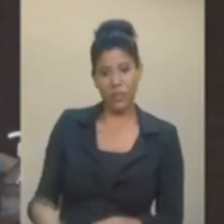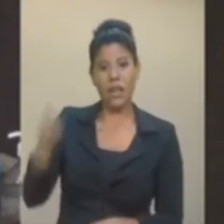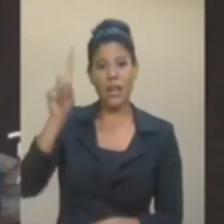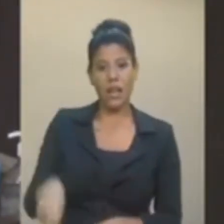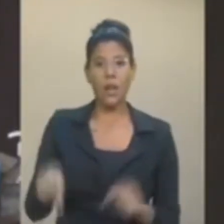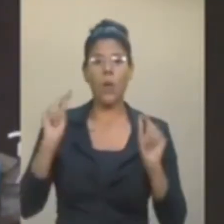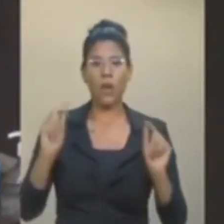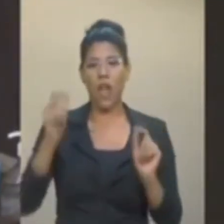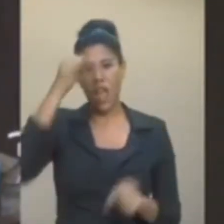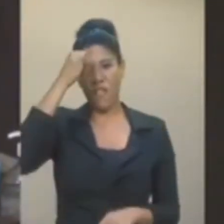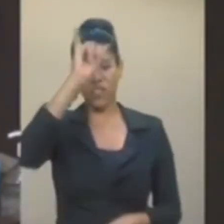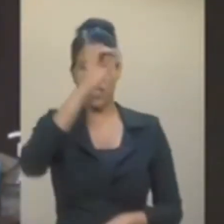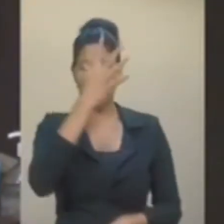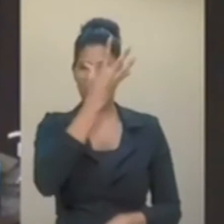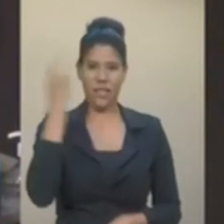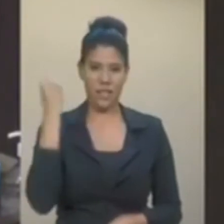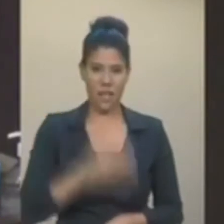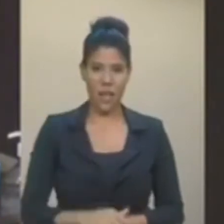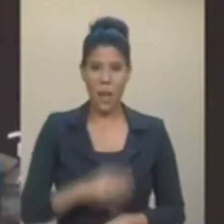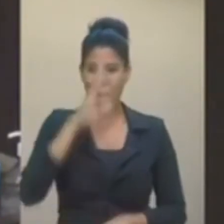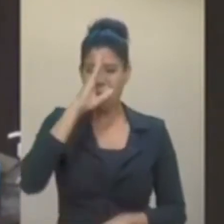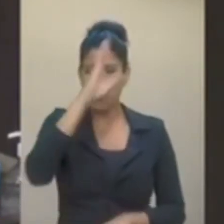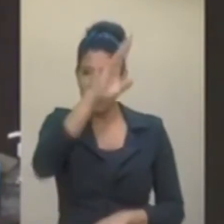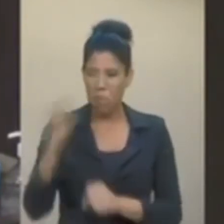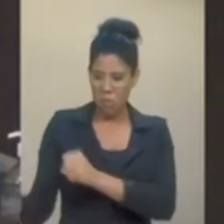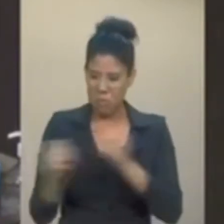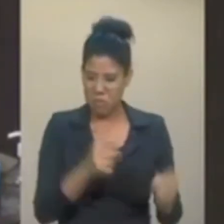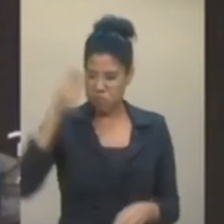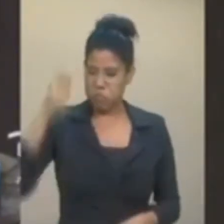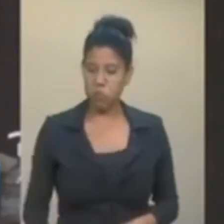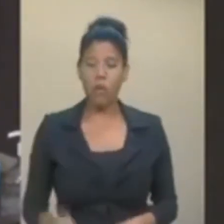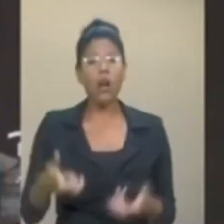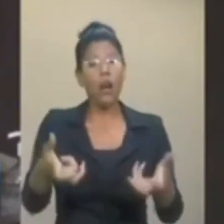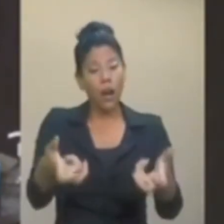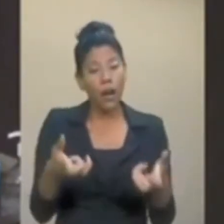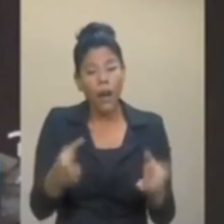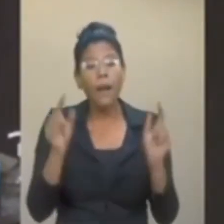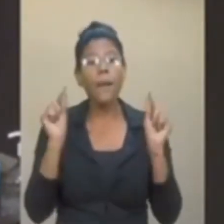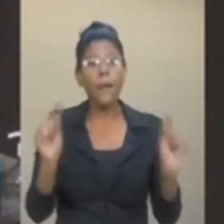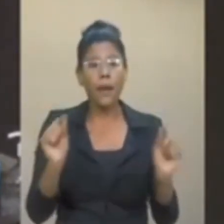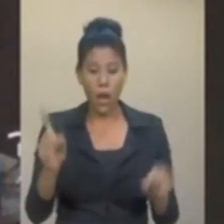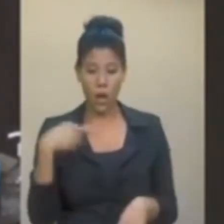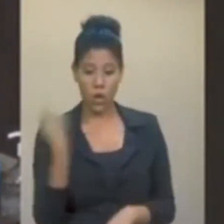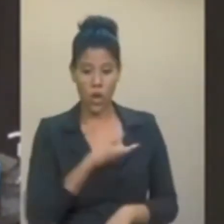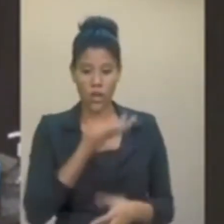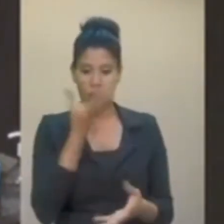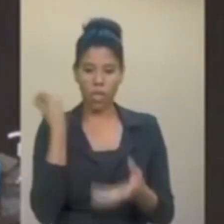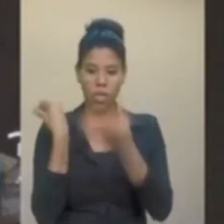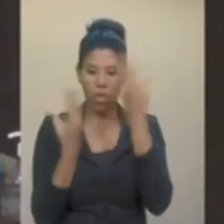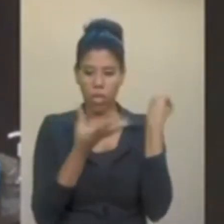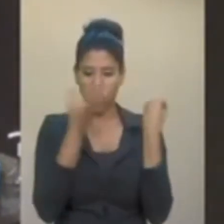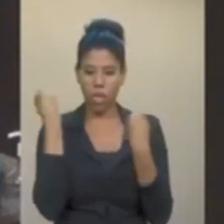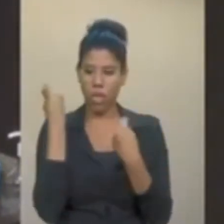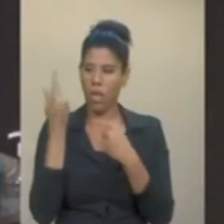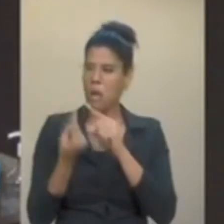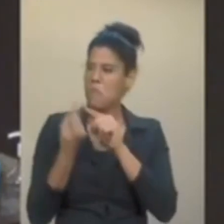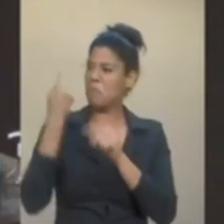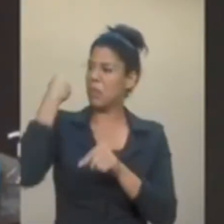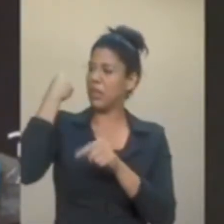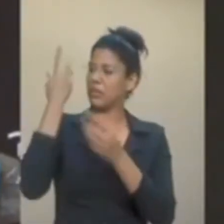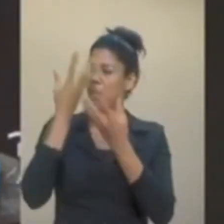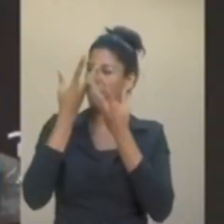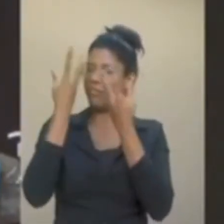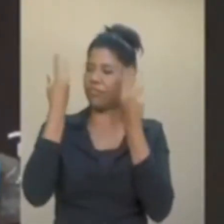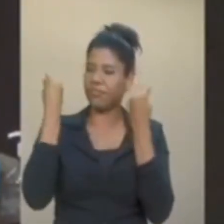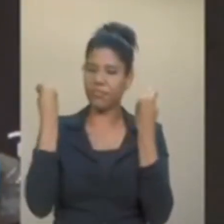O poder, sobretudo o poder arbitrário, ele quer que nós esqueçamos o passado, que a gente esqueça o